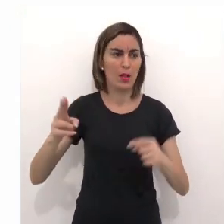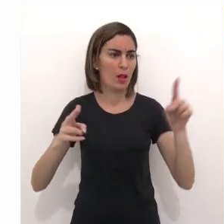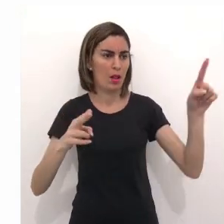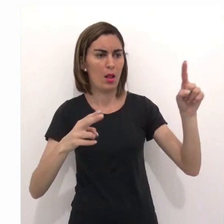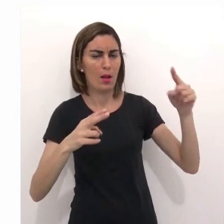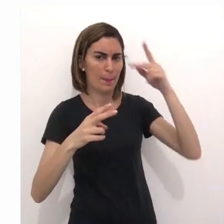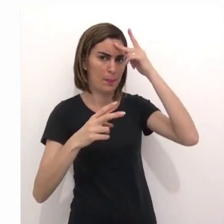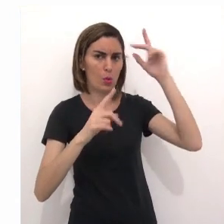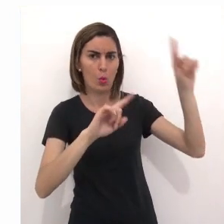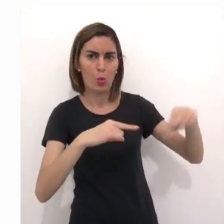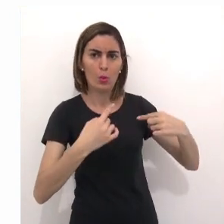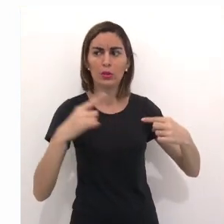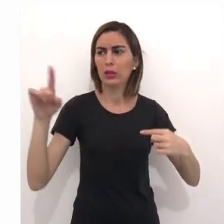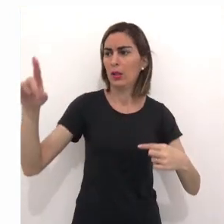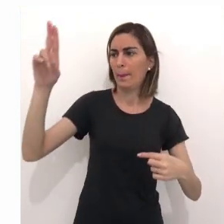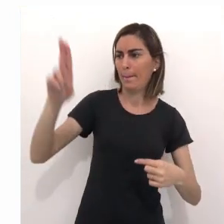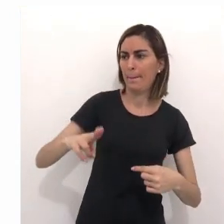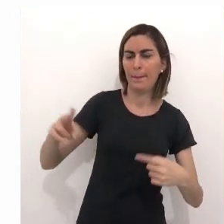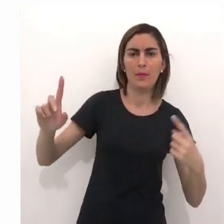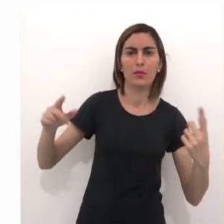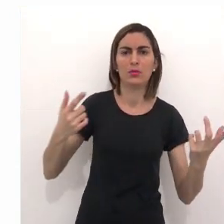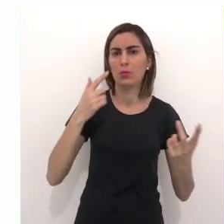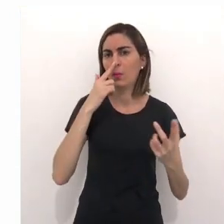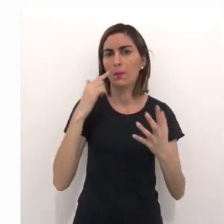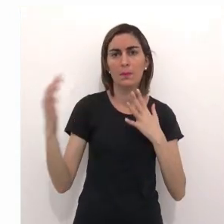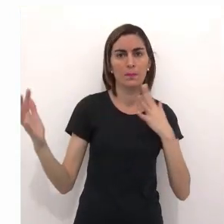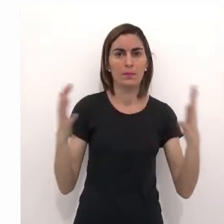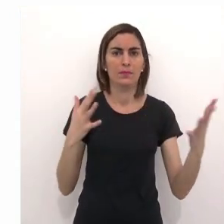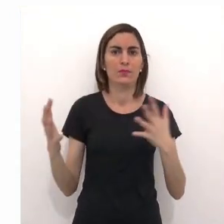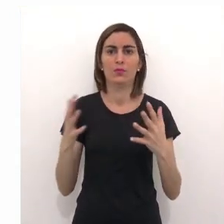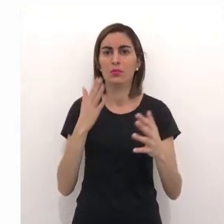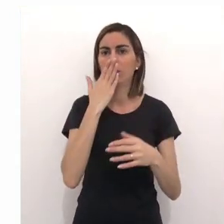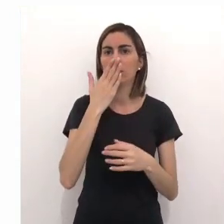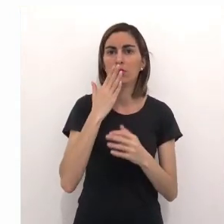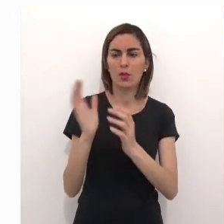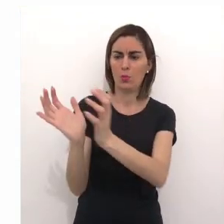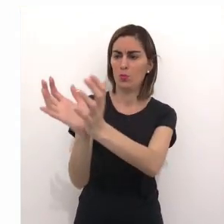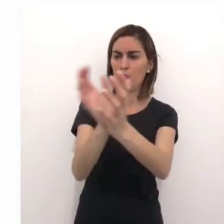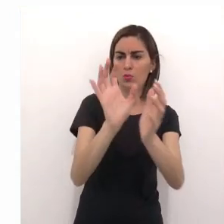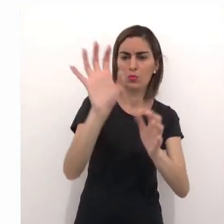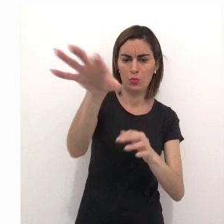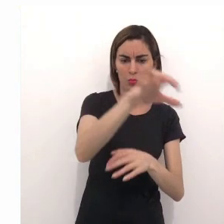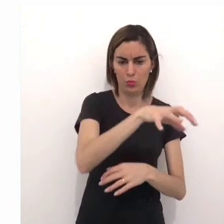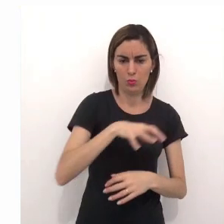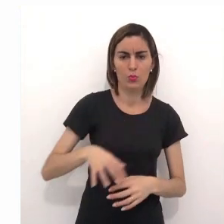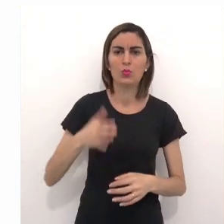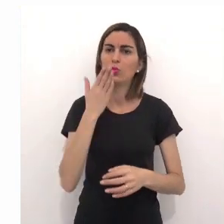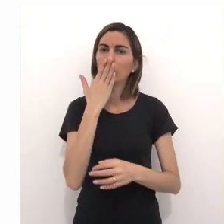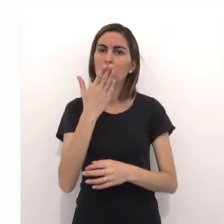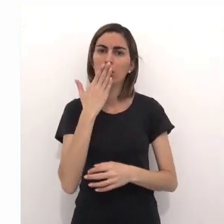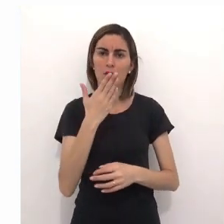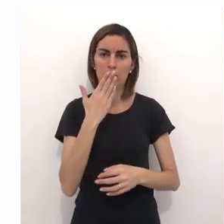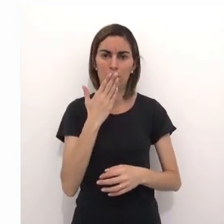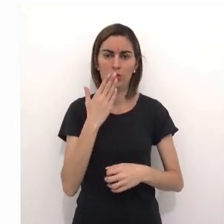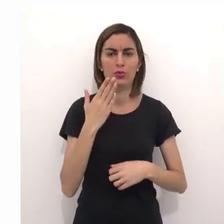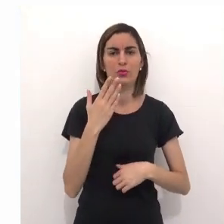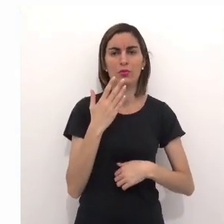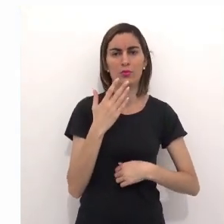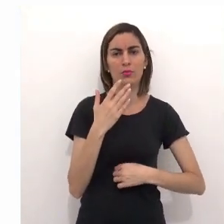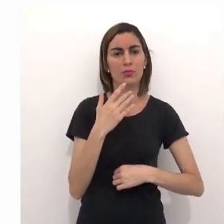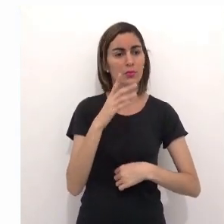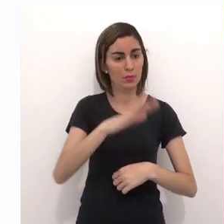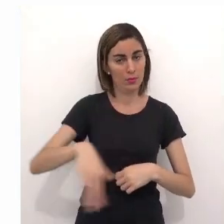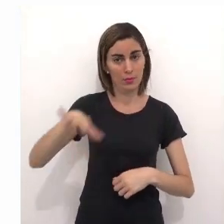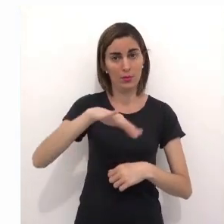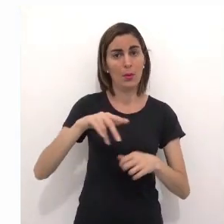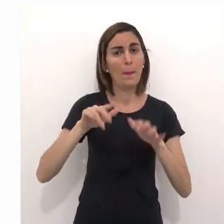Lembrando que havia os aldeamentos, não é isso? Os aldeamentos onde os índios, aqueles